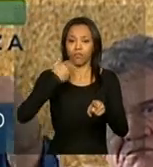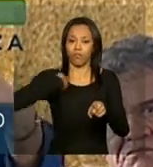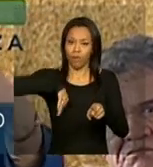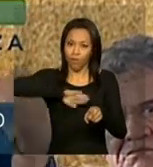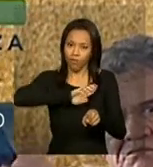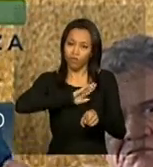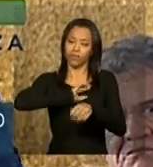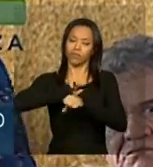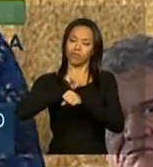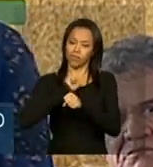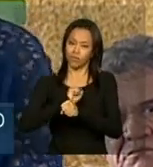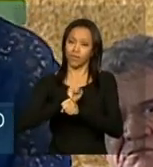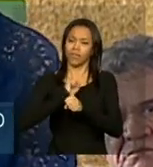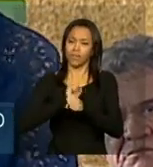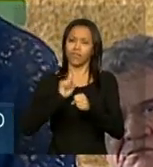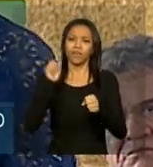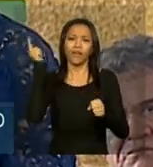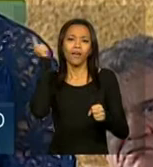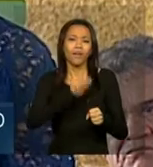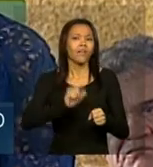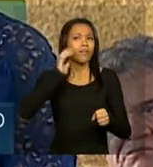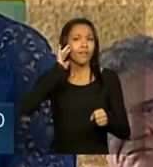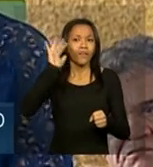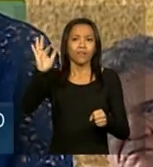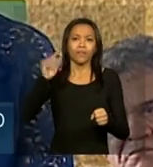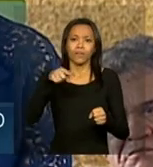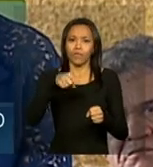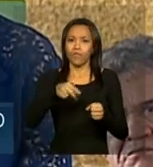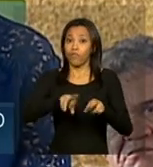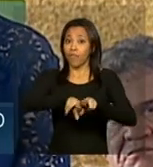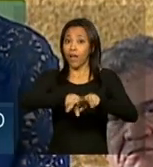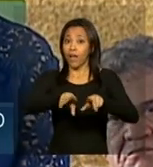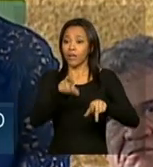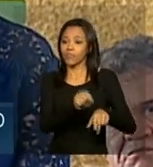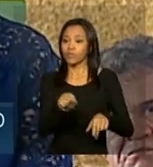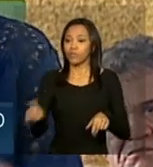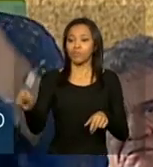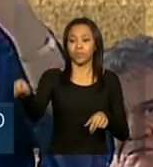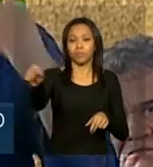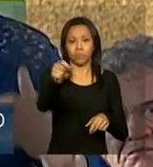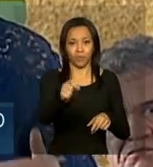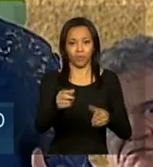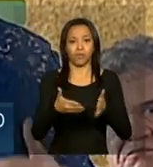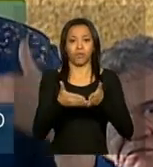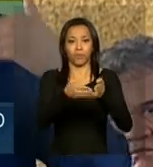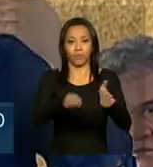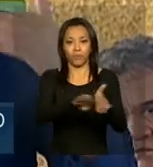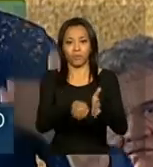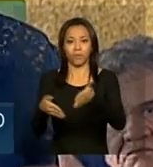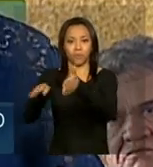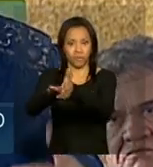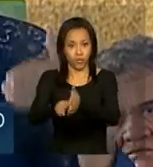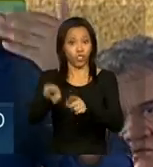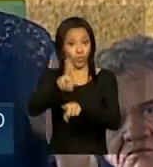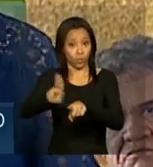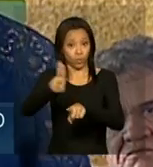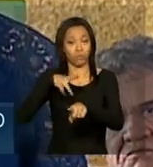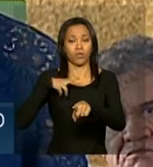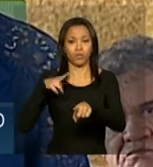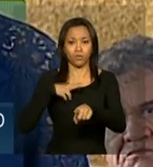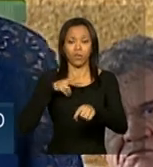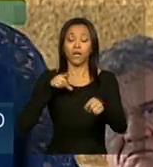está se realizando, um grande número de terminais de uso privativo, além de uma melhoria e